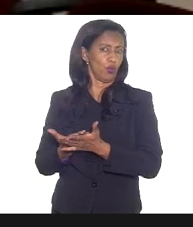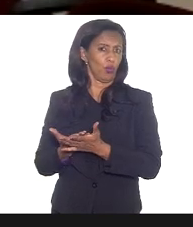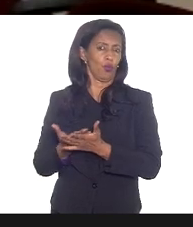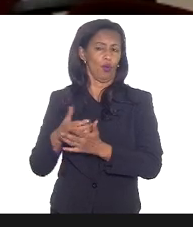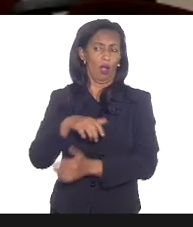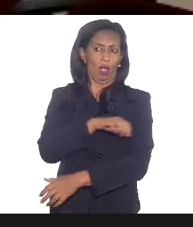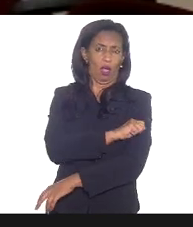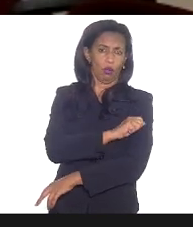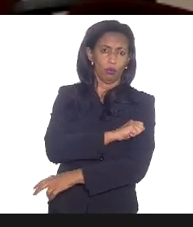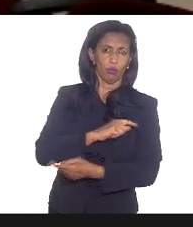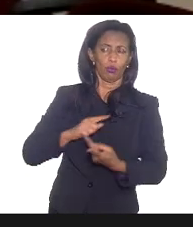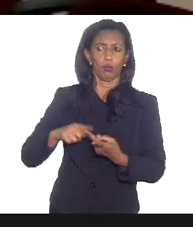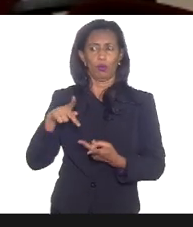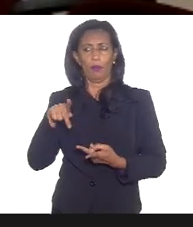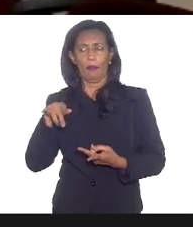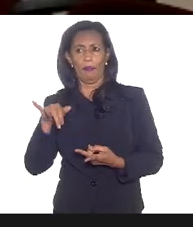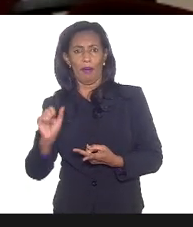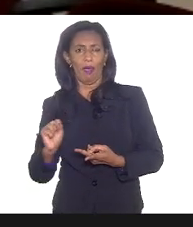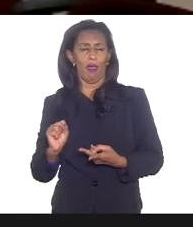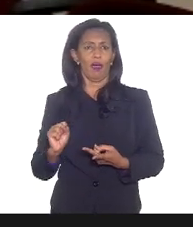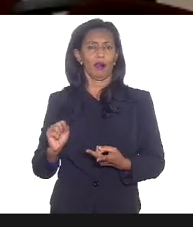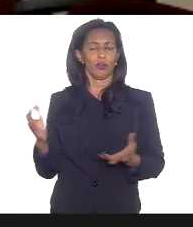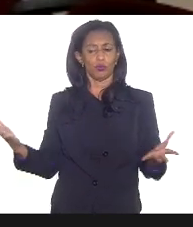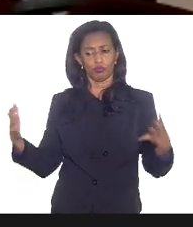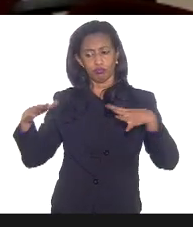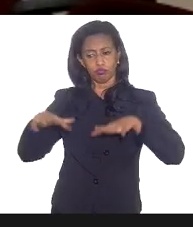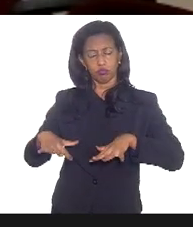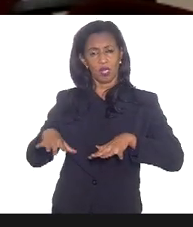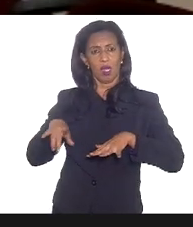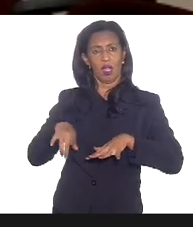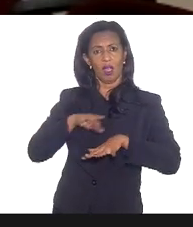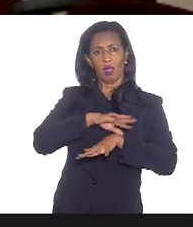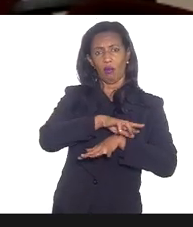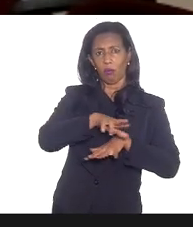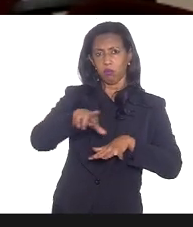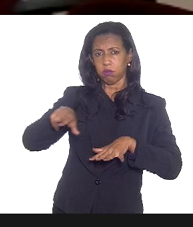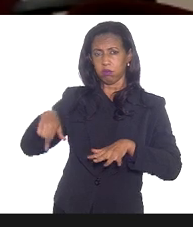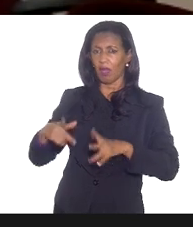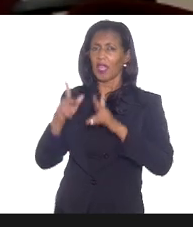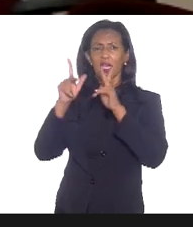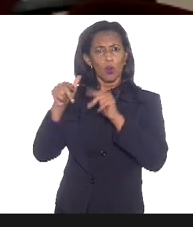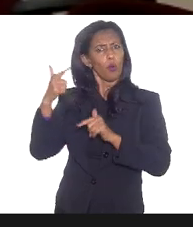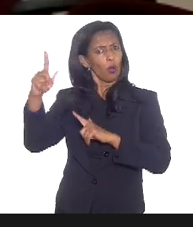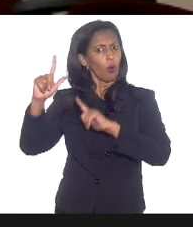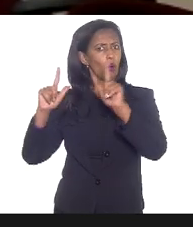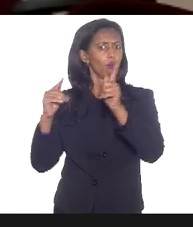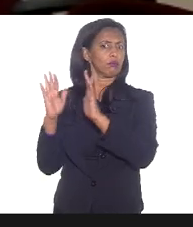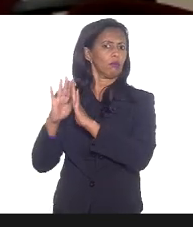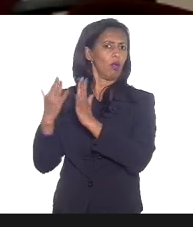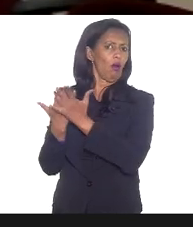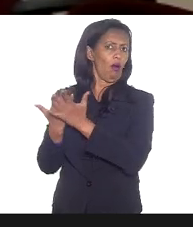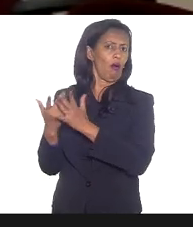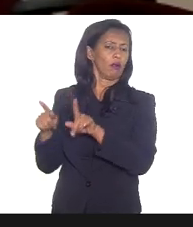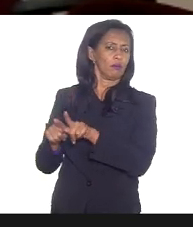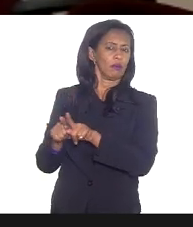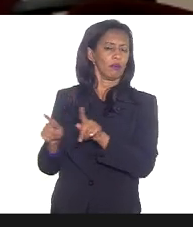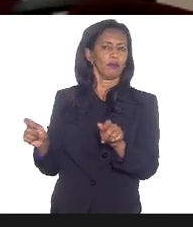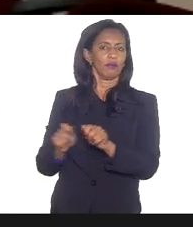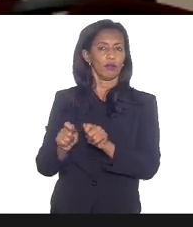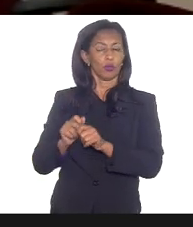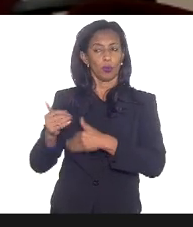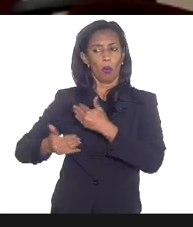os alunos, os pais. Então, como tivemos em várias unidades escolares, claro, em todo o